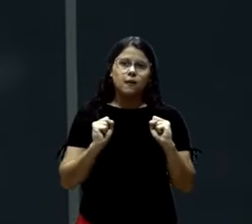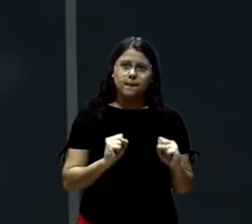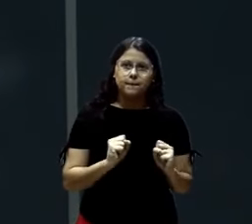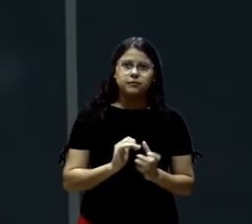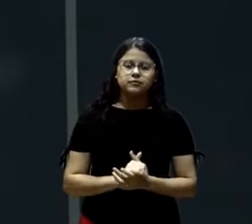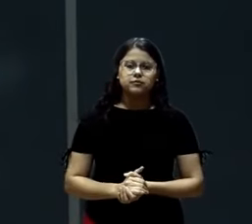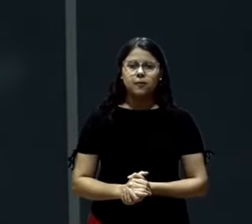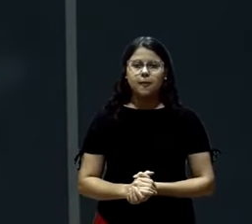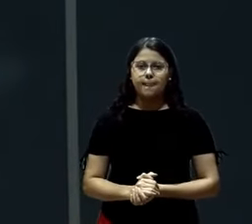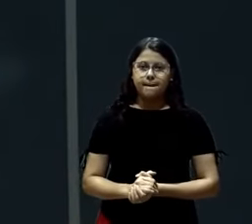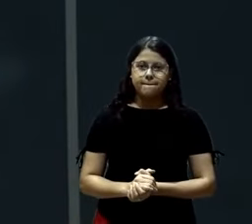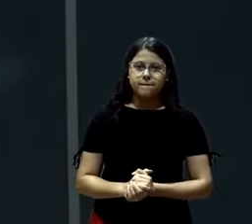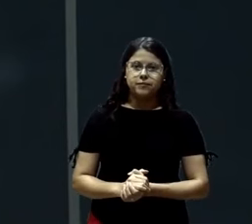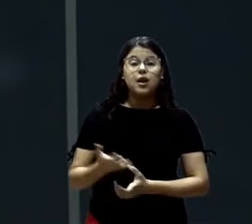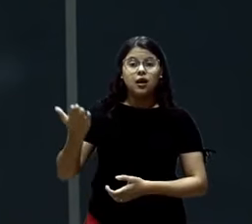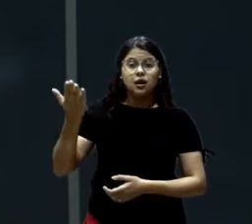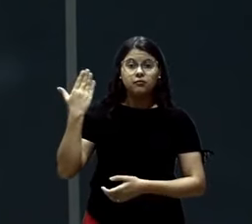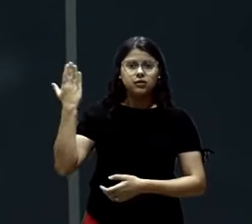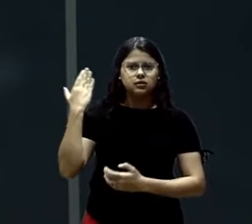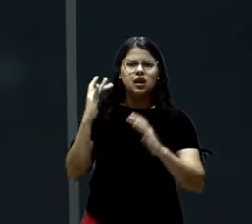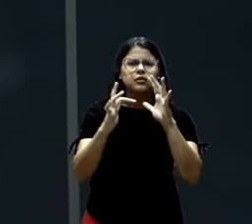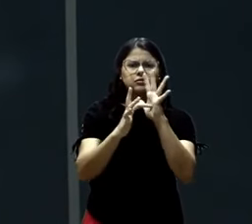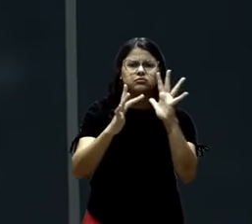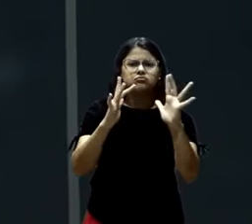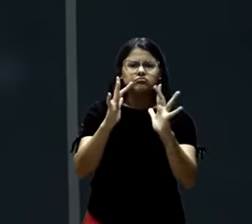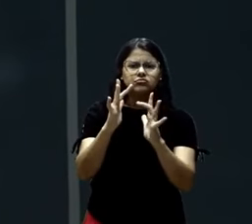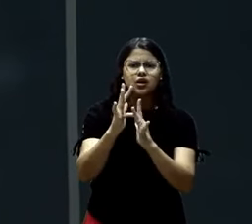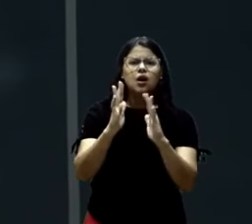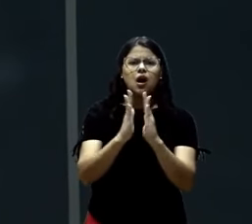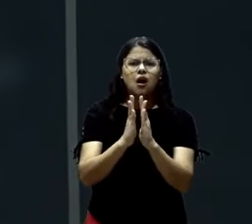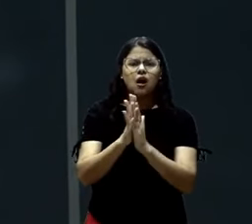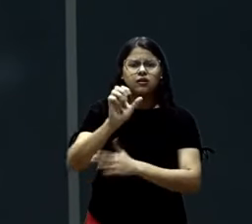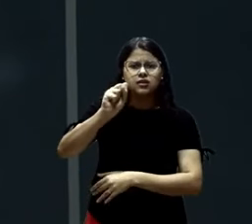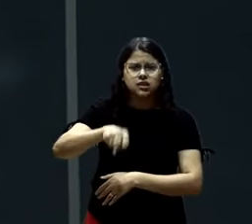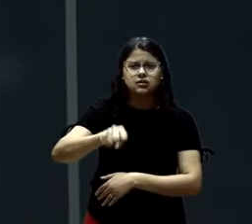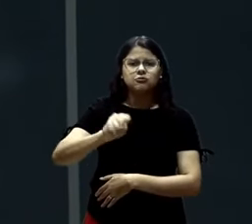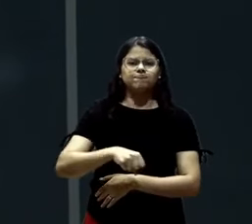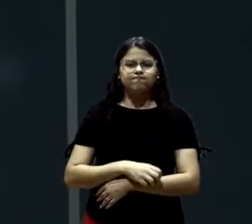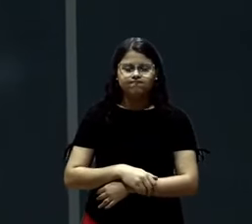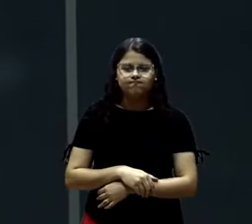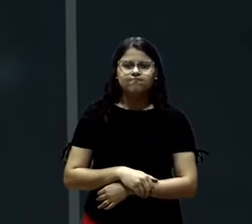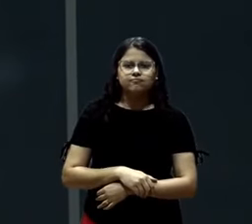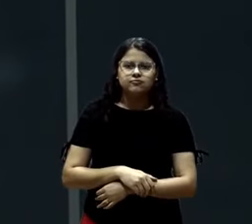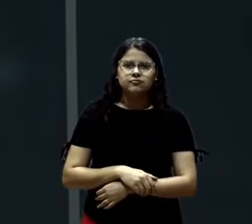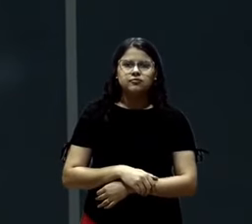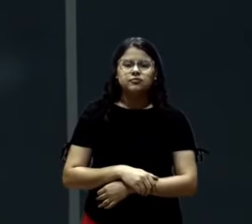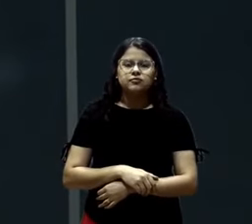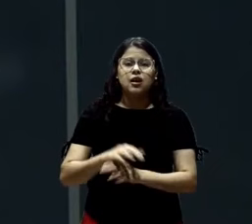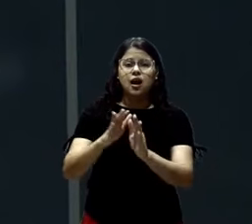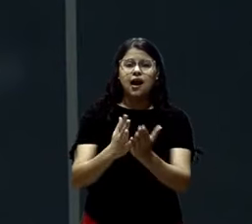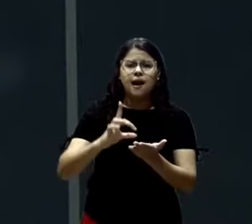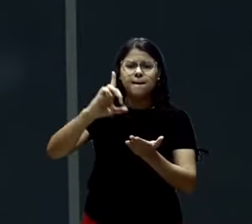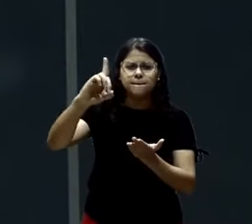Jesus orava. Você encontra no Evangelho muitos